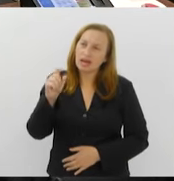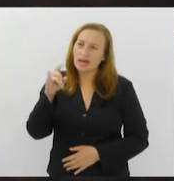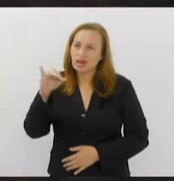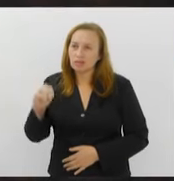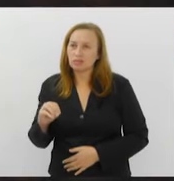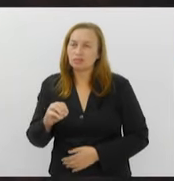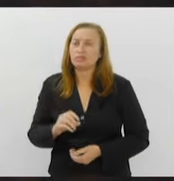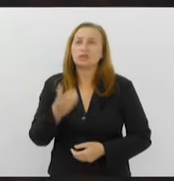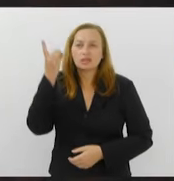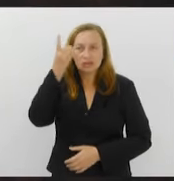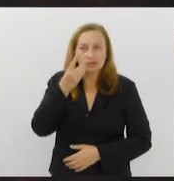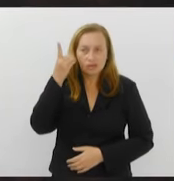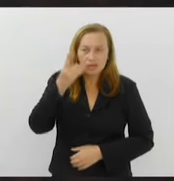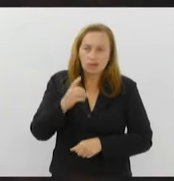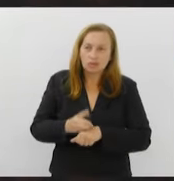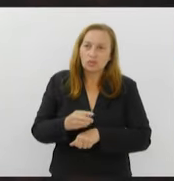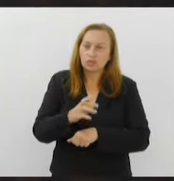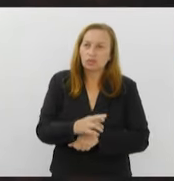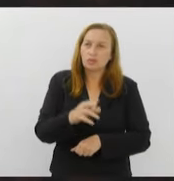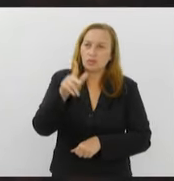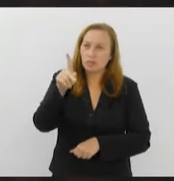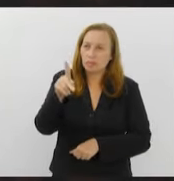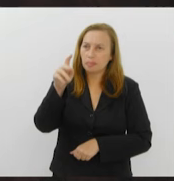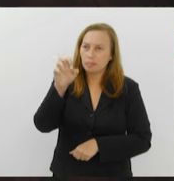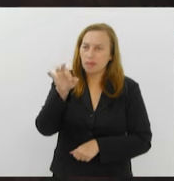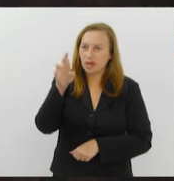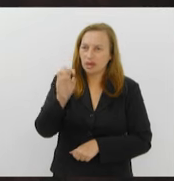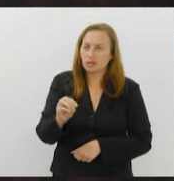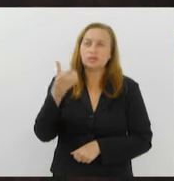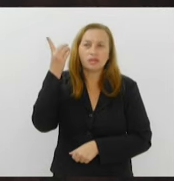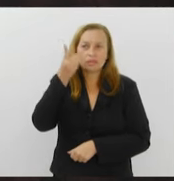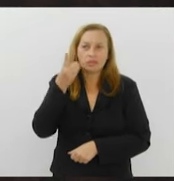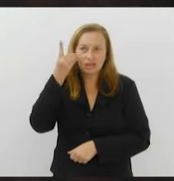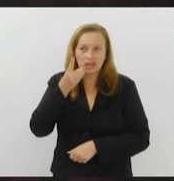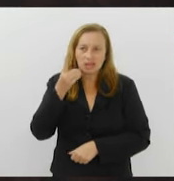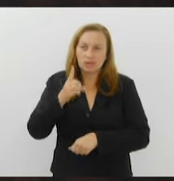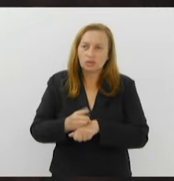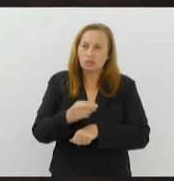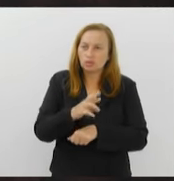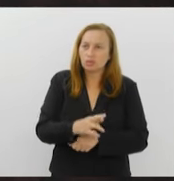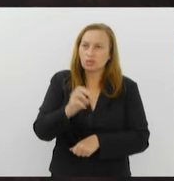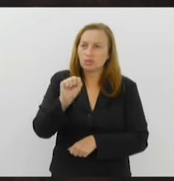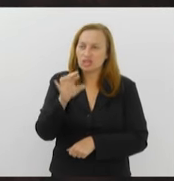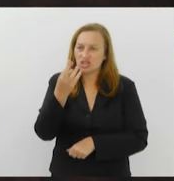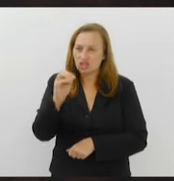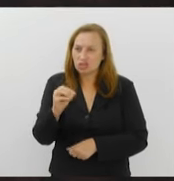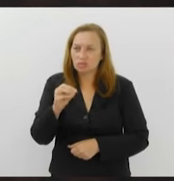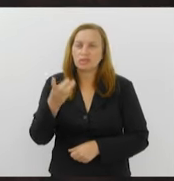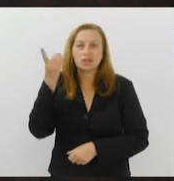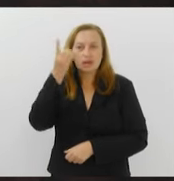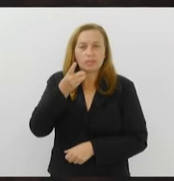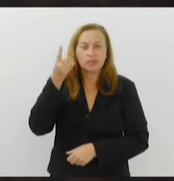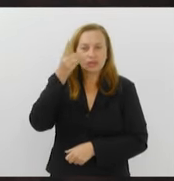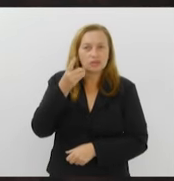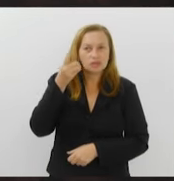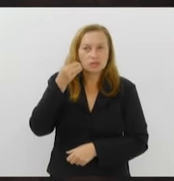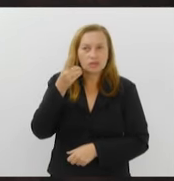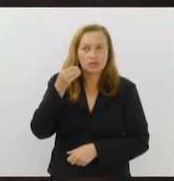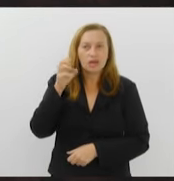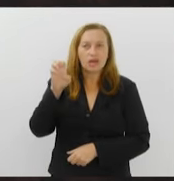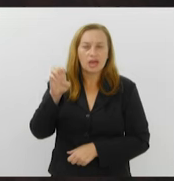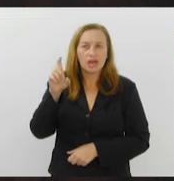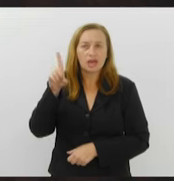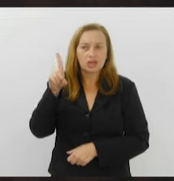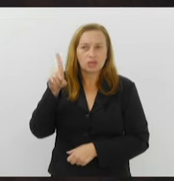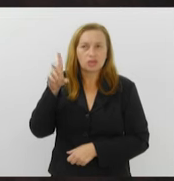Deputado Dr. Pedro Ricardo. Deputado Dr. Serginho. Deputado